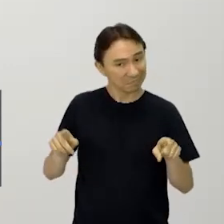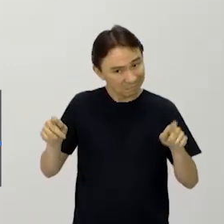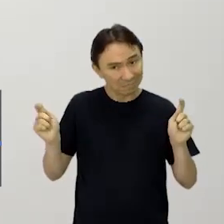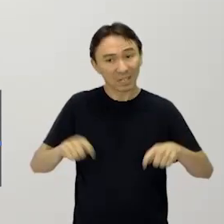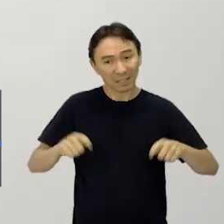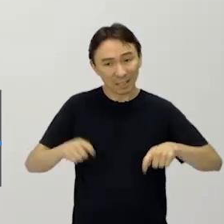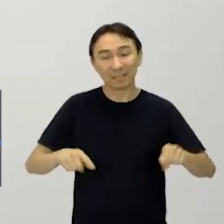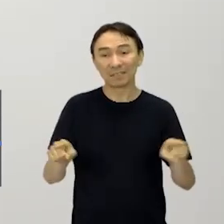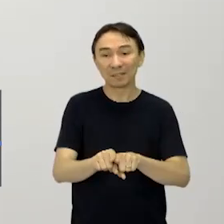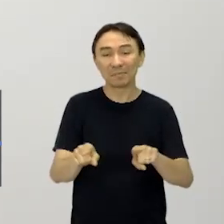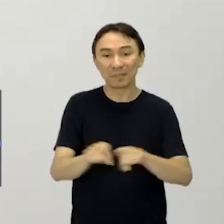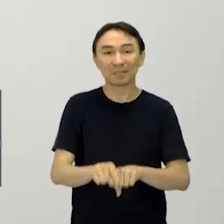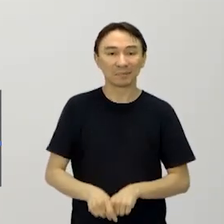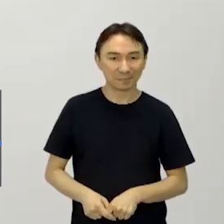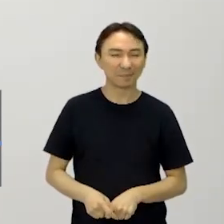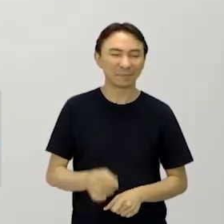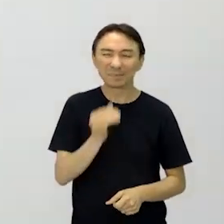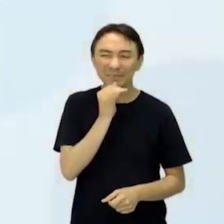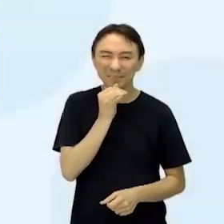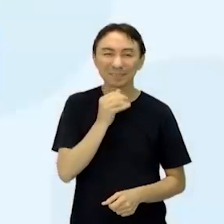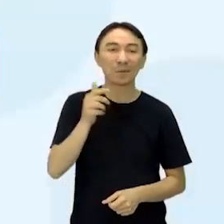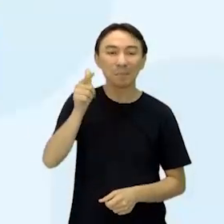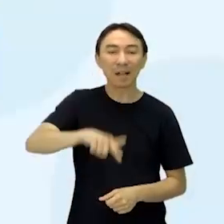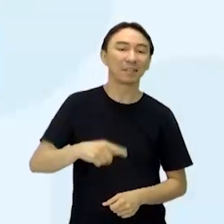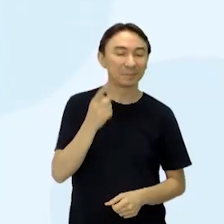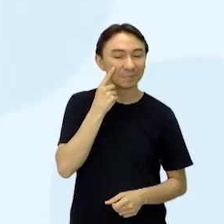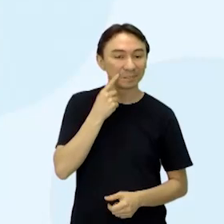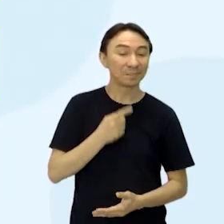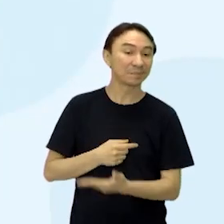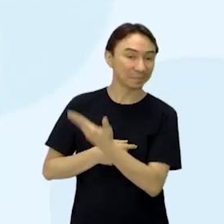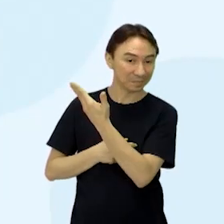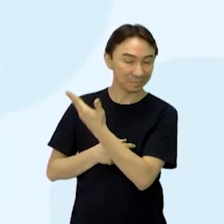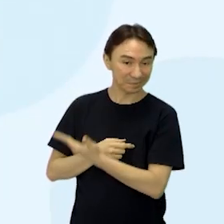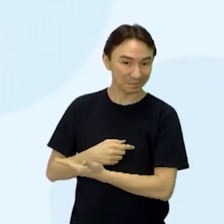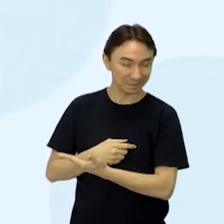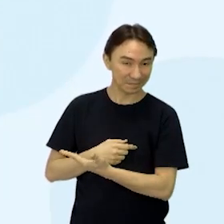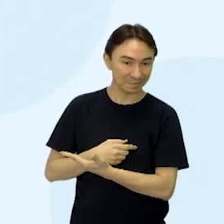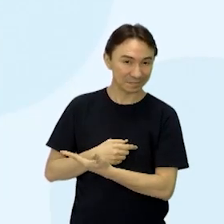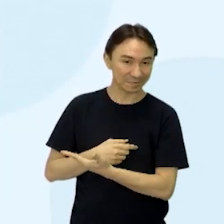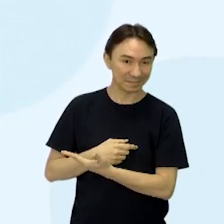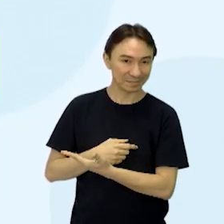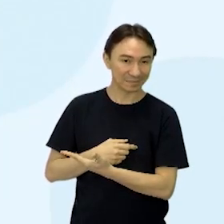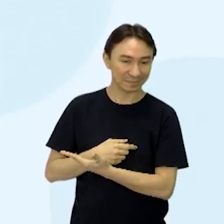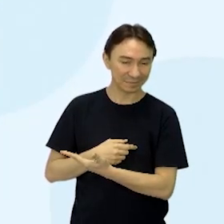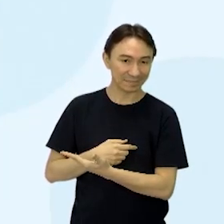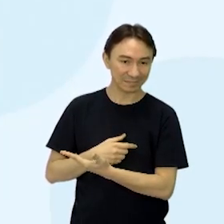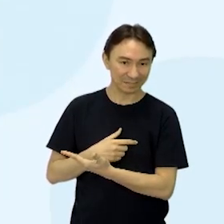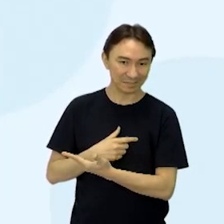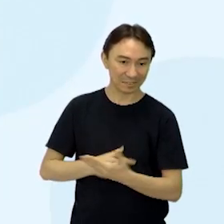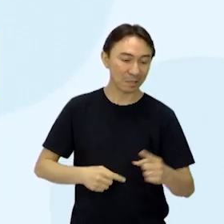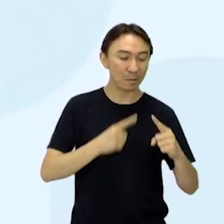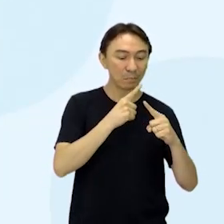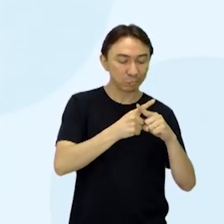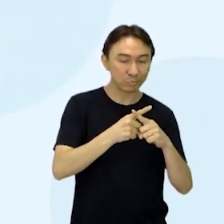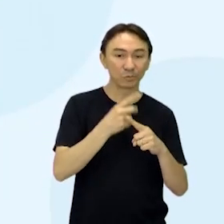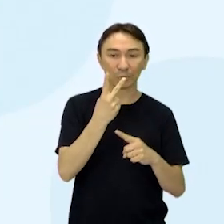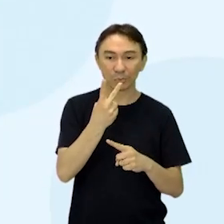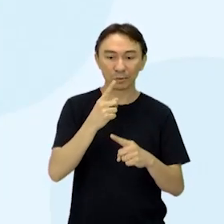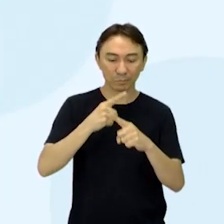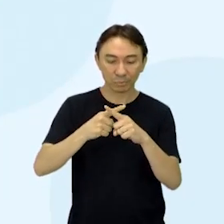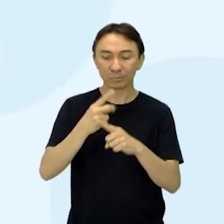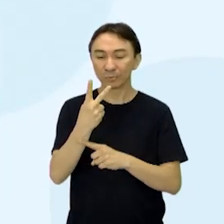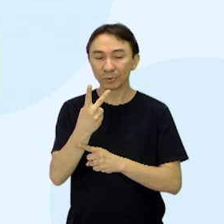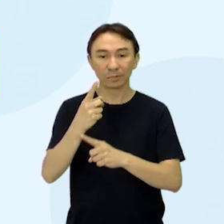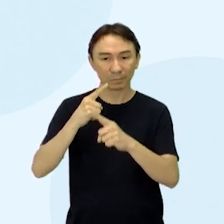recursiva. Vamos ver mais um exemplo, ó, que ele colocou aí na telinha pra gente. Outro exemplo aí, ó, os múltiplos de 2, né? 2,